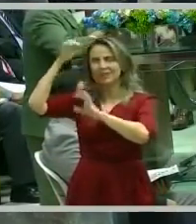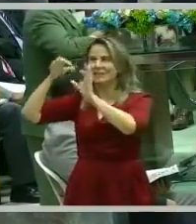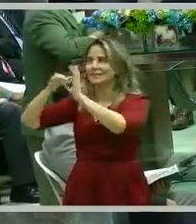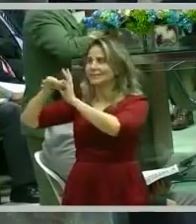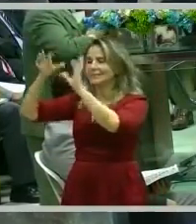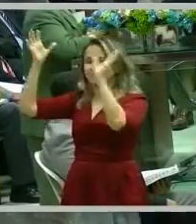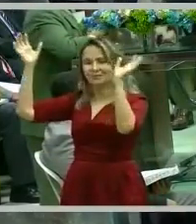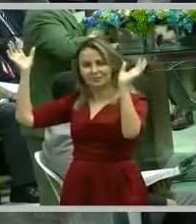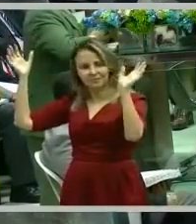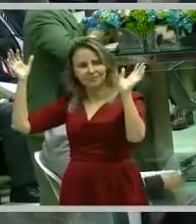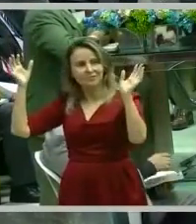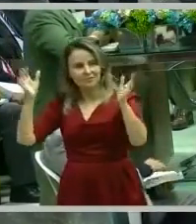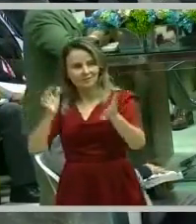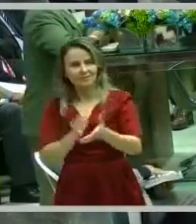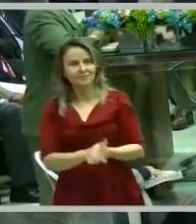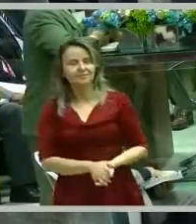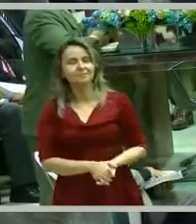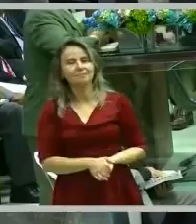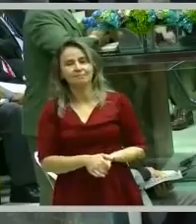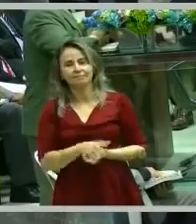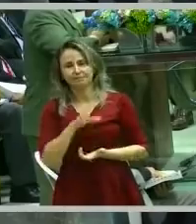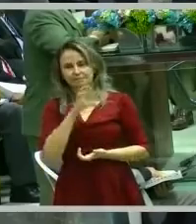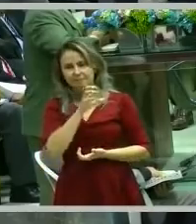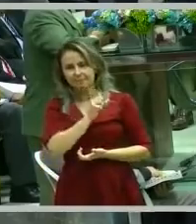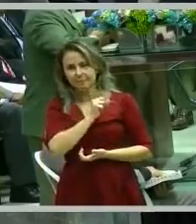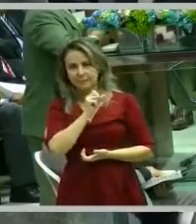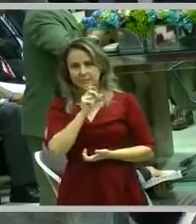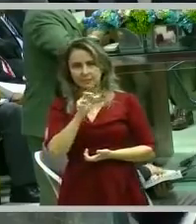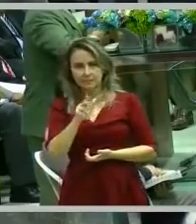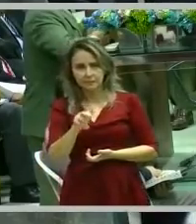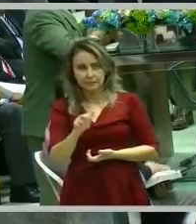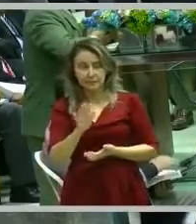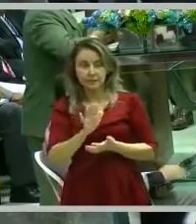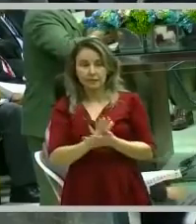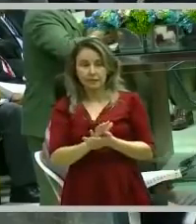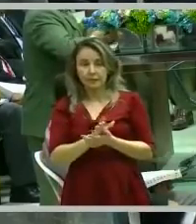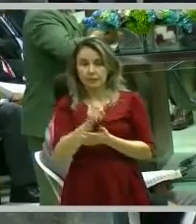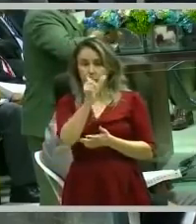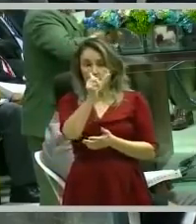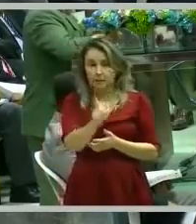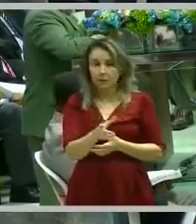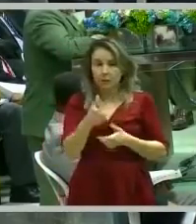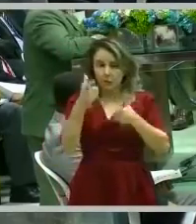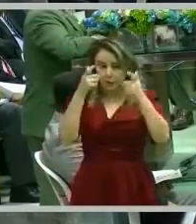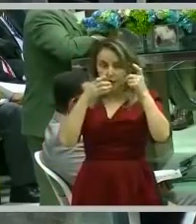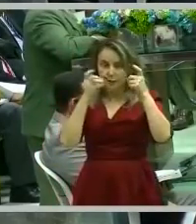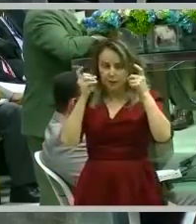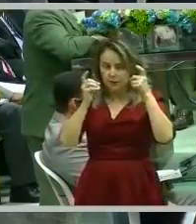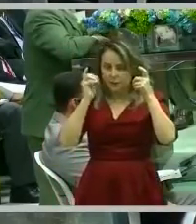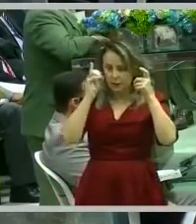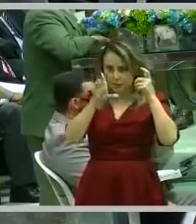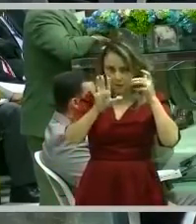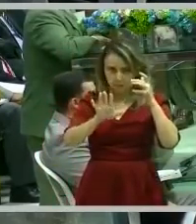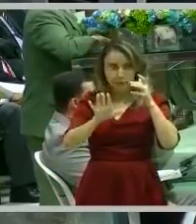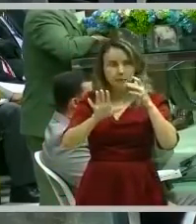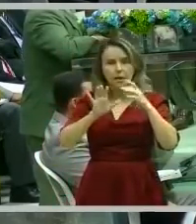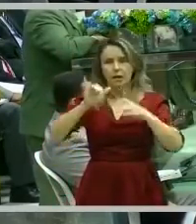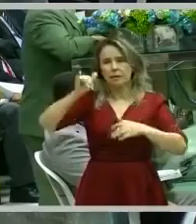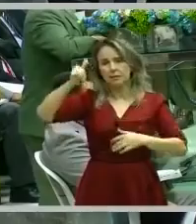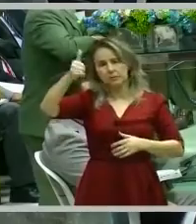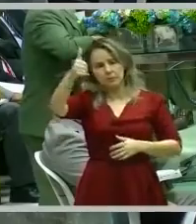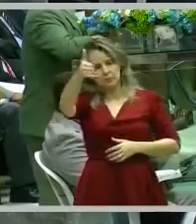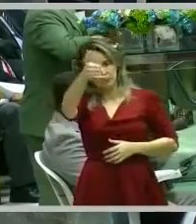Aleluia. Meus amados irmãos, depois que ele foi ungido, ele teve três vitórias.